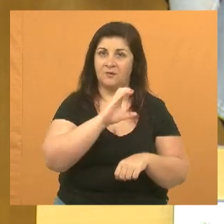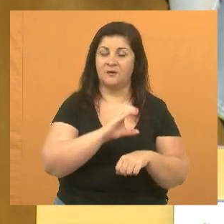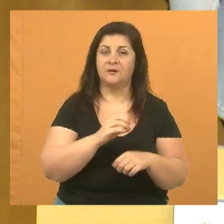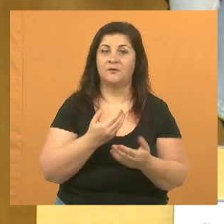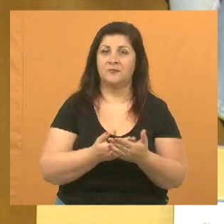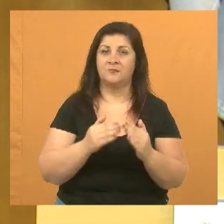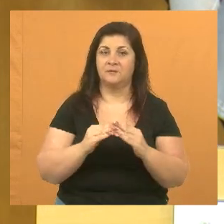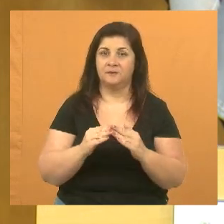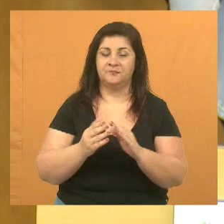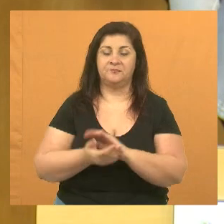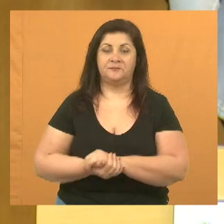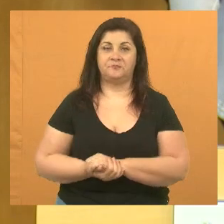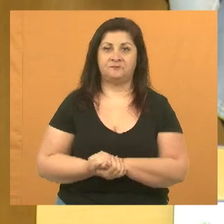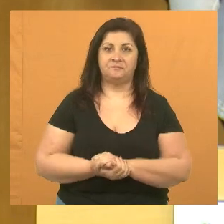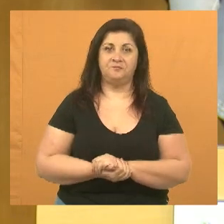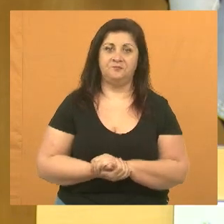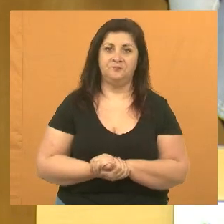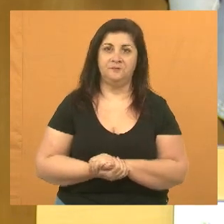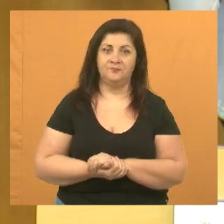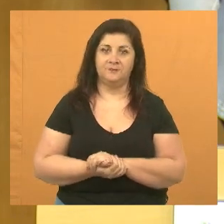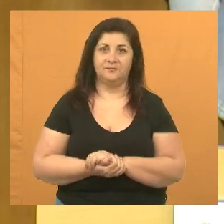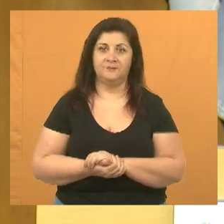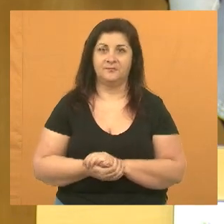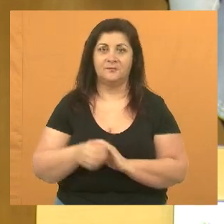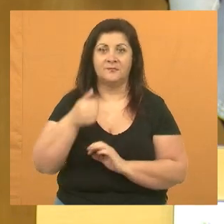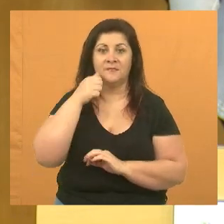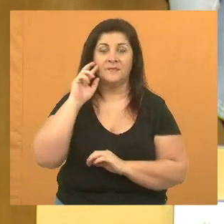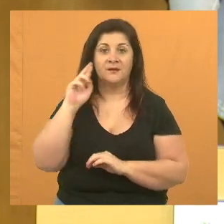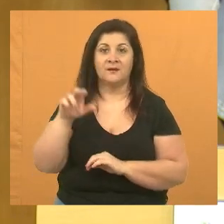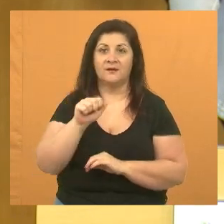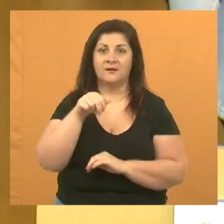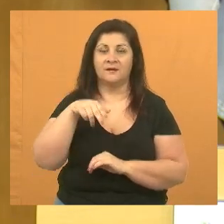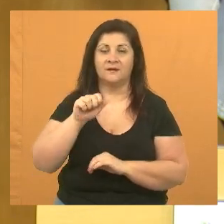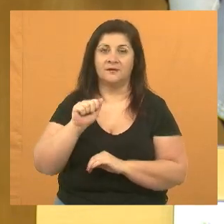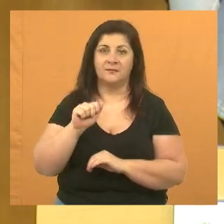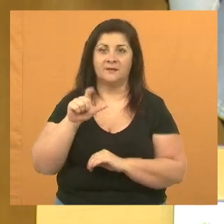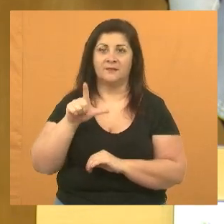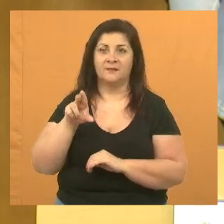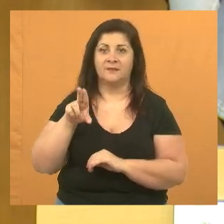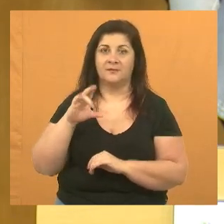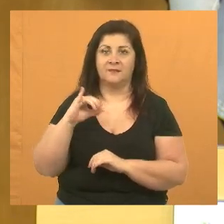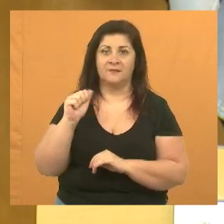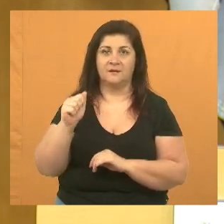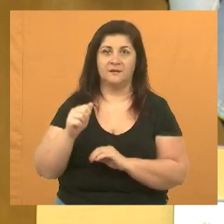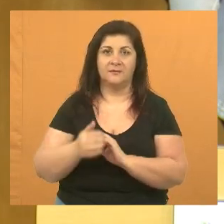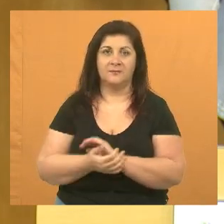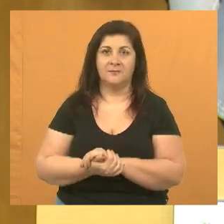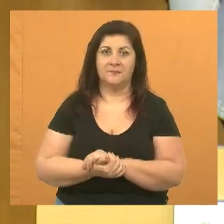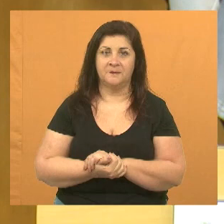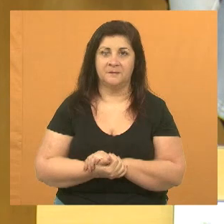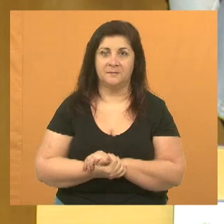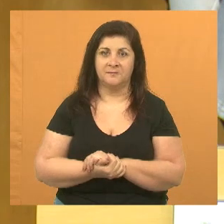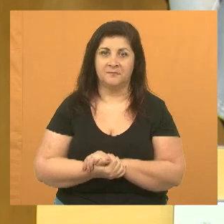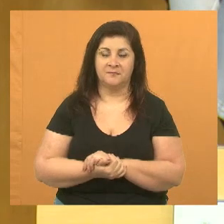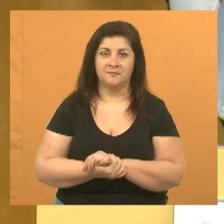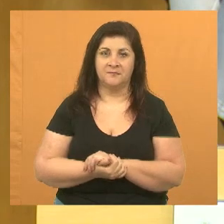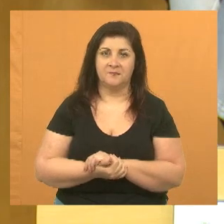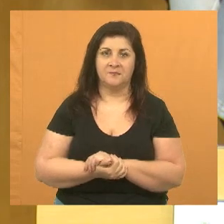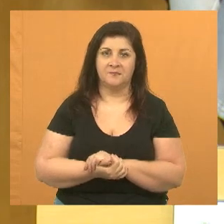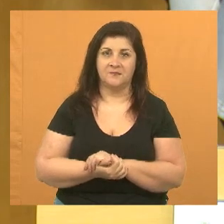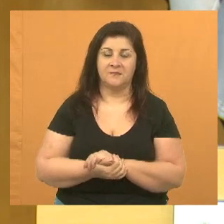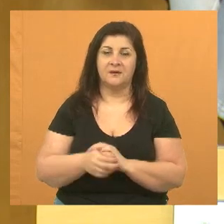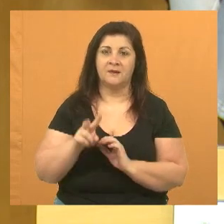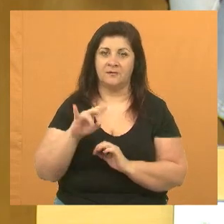José Simplício. Senhora Ana Lúcia Barbosa dos Santos, vice-diretora da Escola José Simplício.